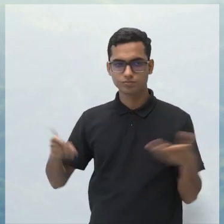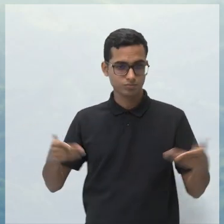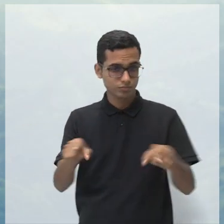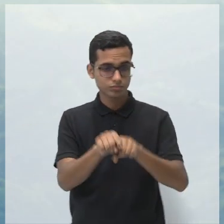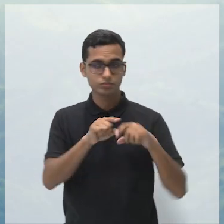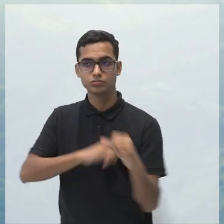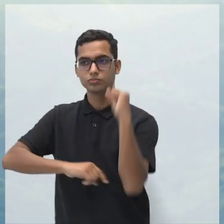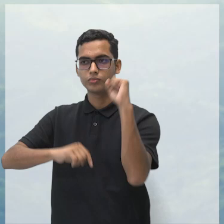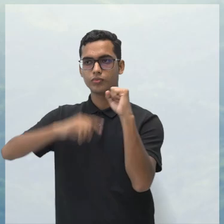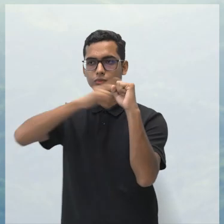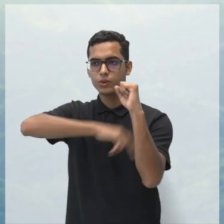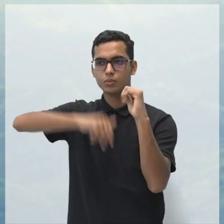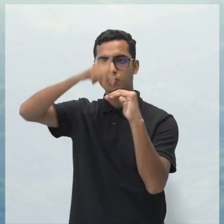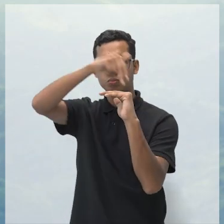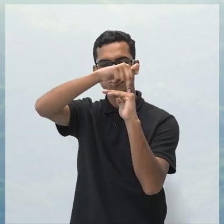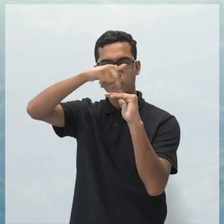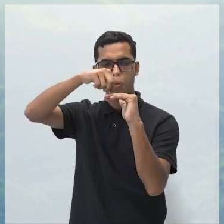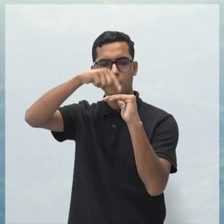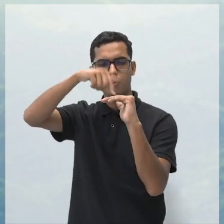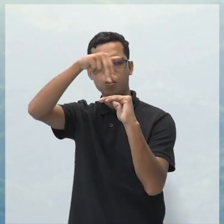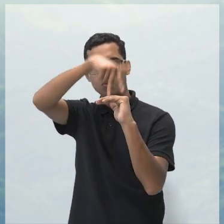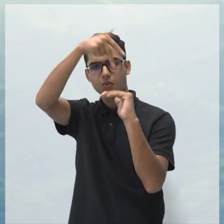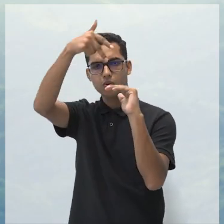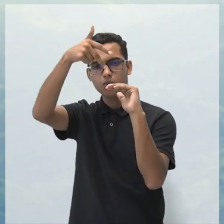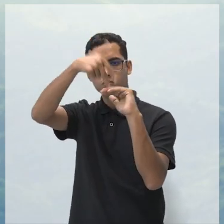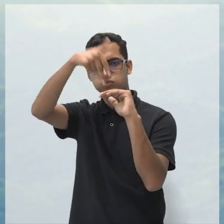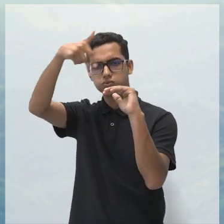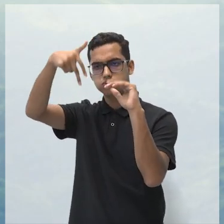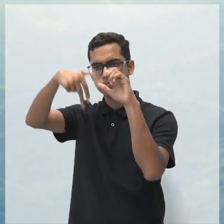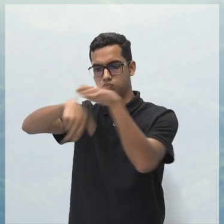dar continuidade relembrando aí